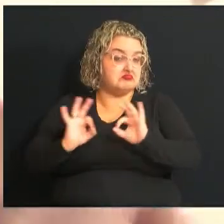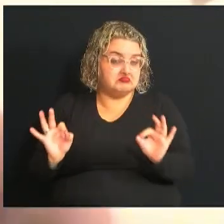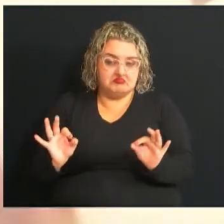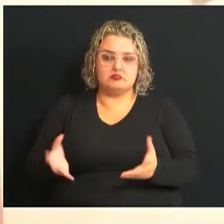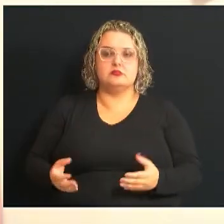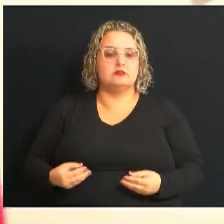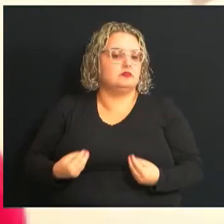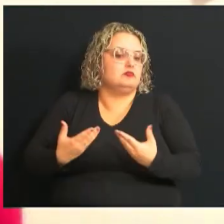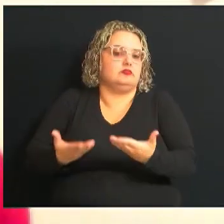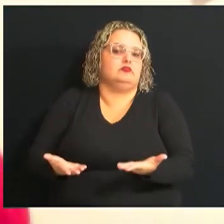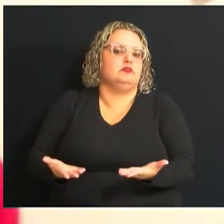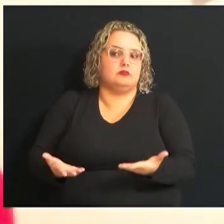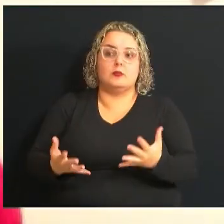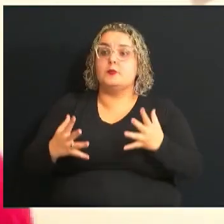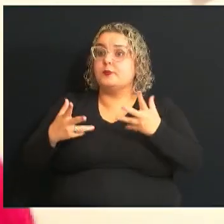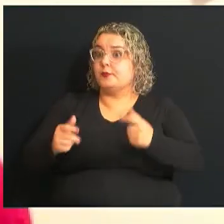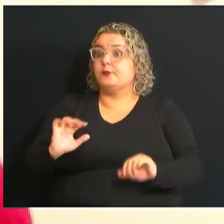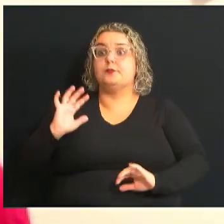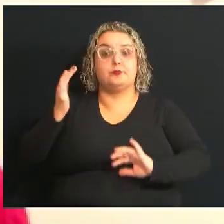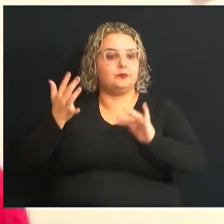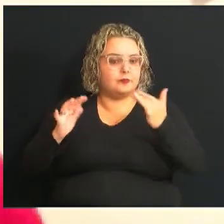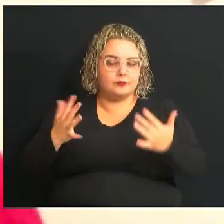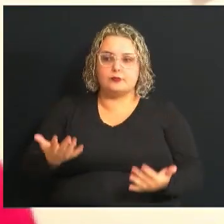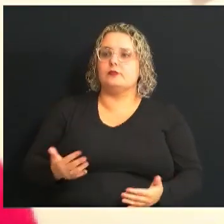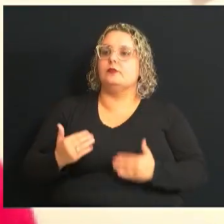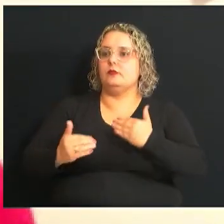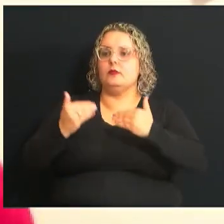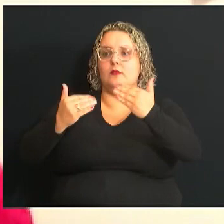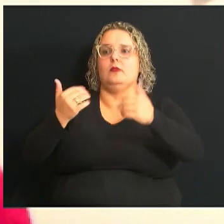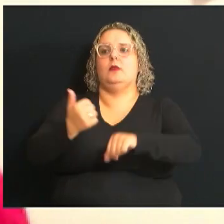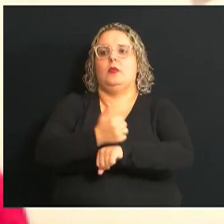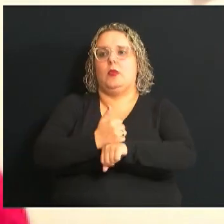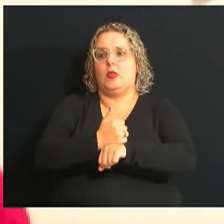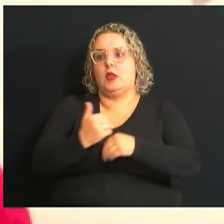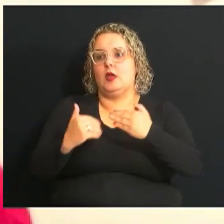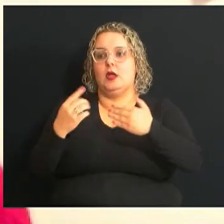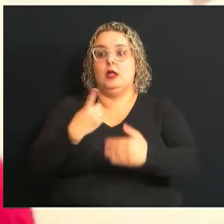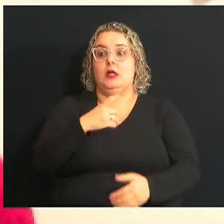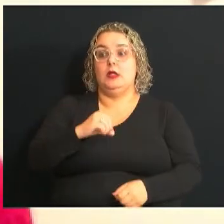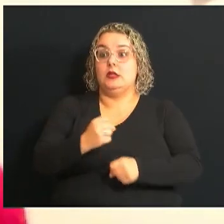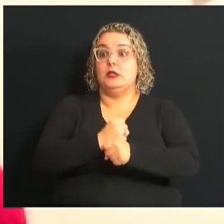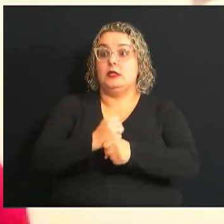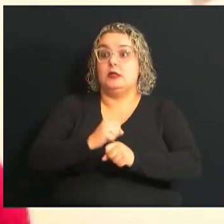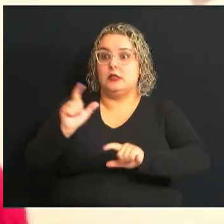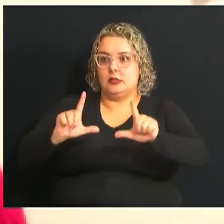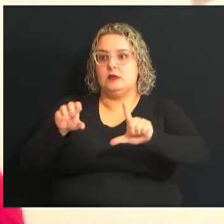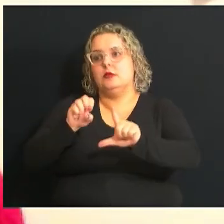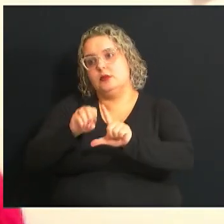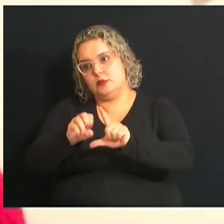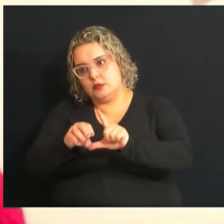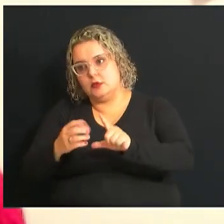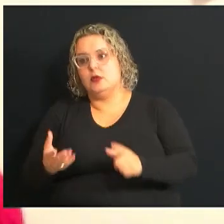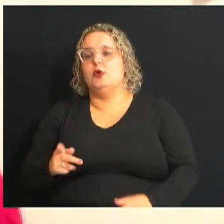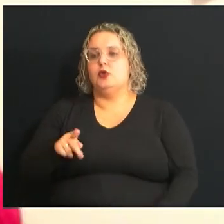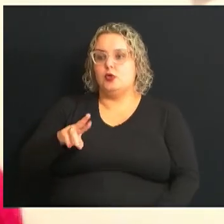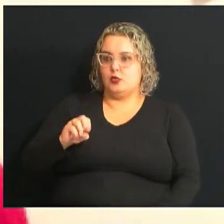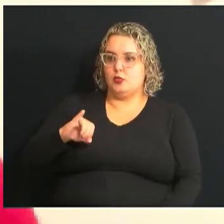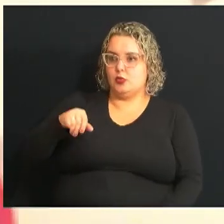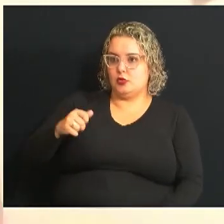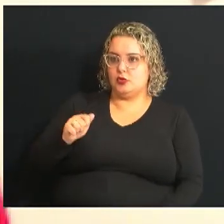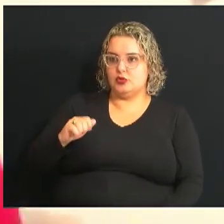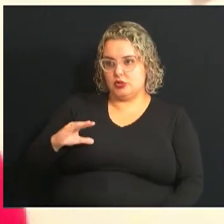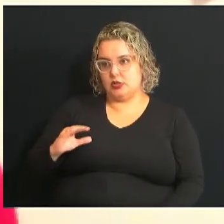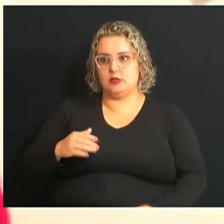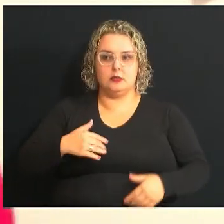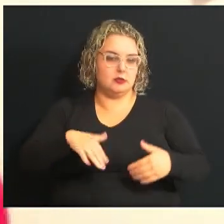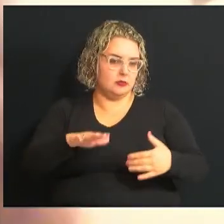né? Estava tudo acontecendo, eu estava em ascensão na minha carreira, trabalhava 10 anos na TV Globo, trabalhava no Projac, na área de entretenimento, né? Então